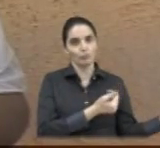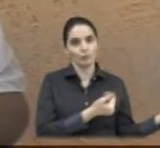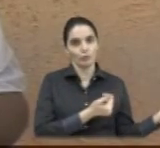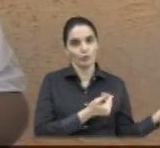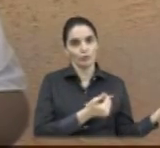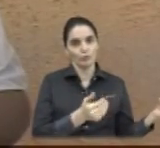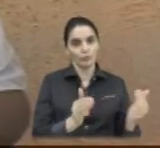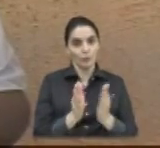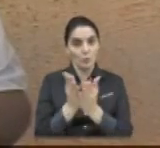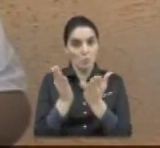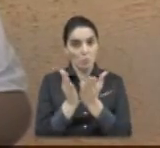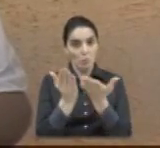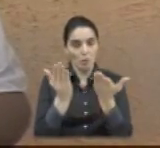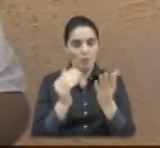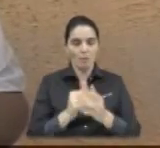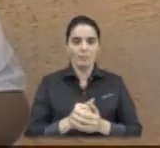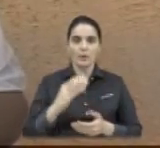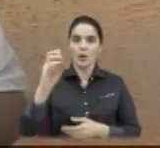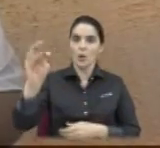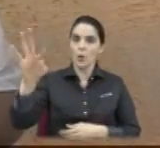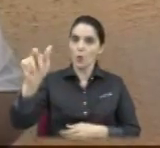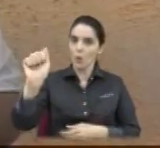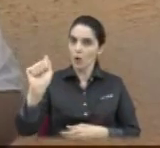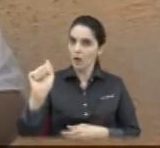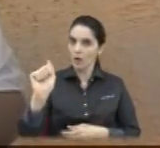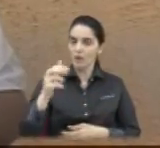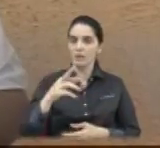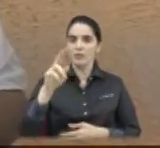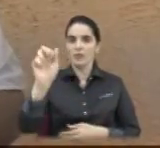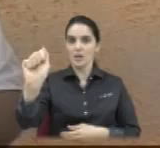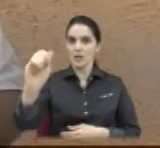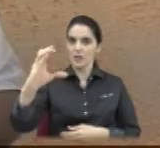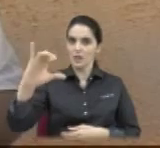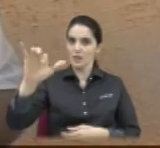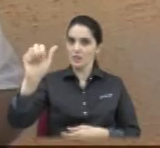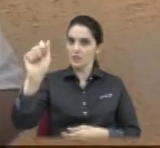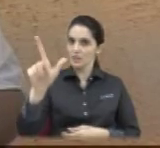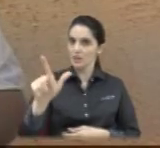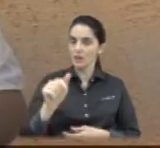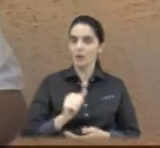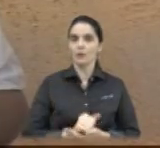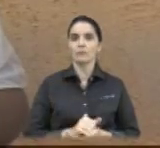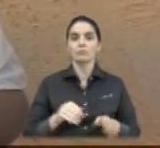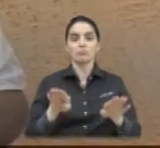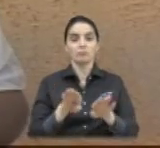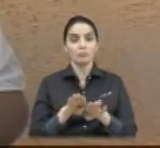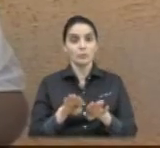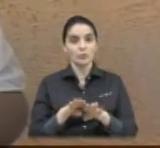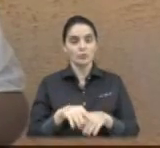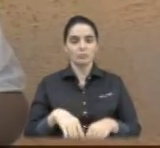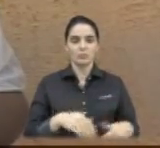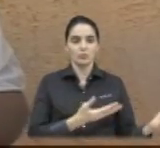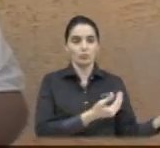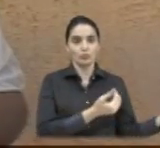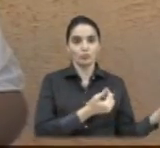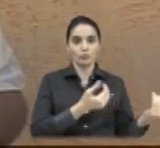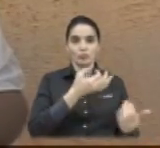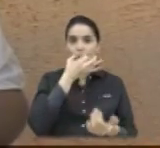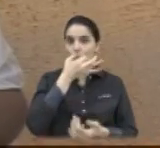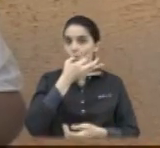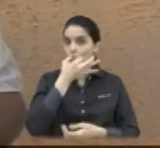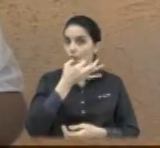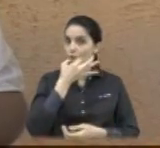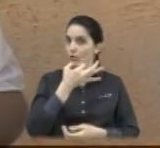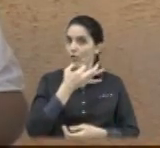raciais cursos profissionalizantes e o principal visibilidade e voz foi no governo do pt junto com